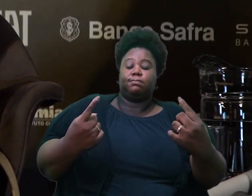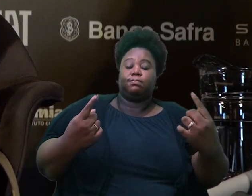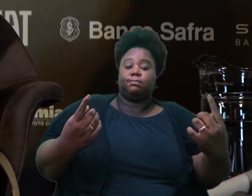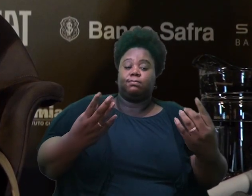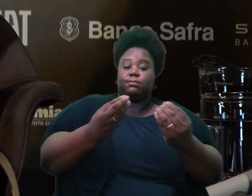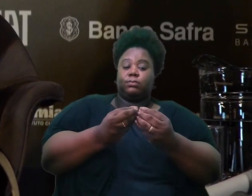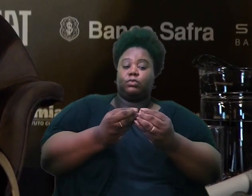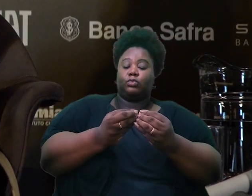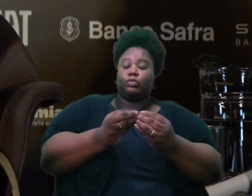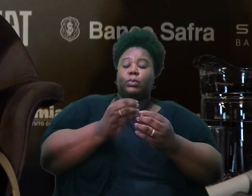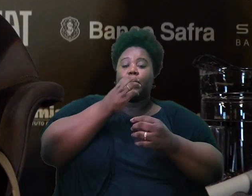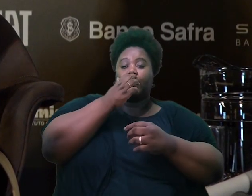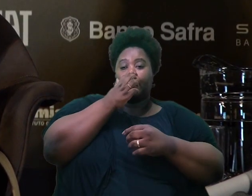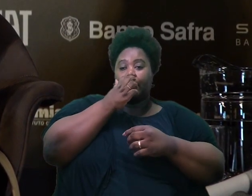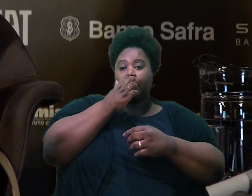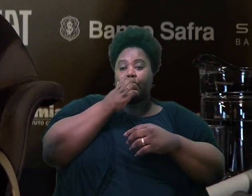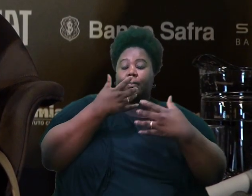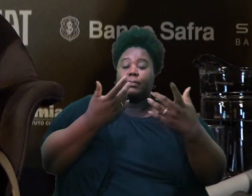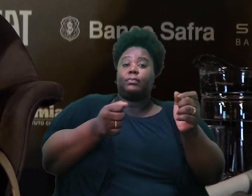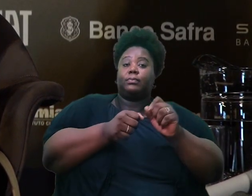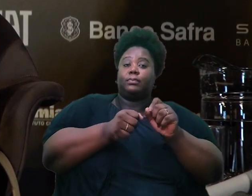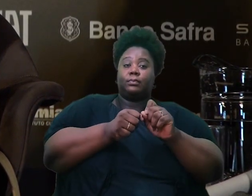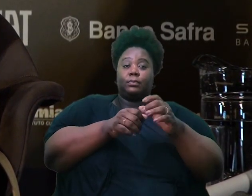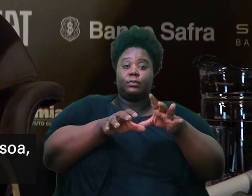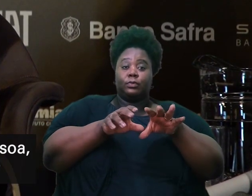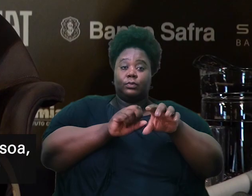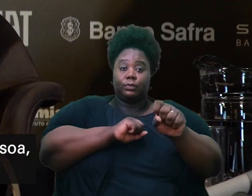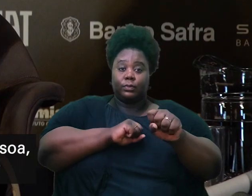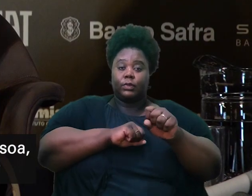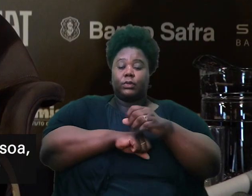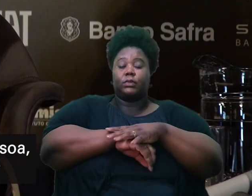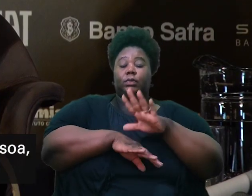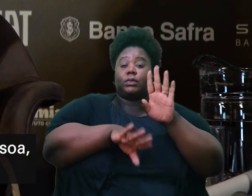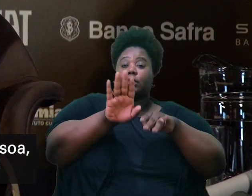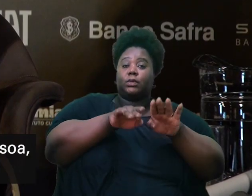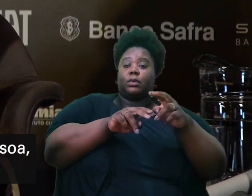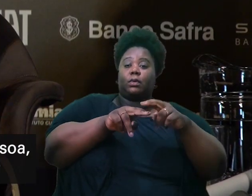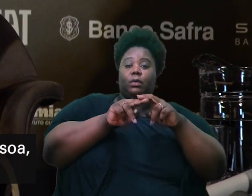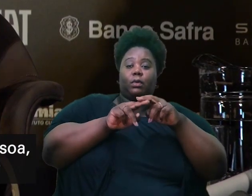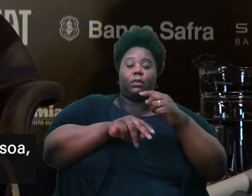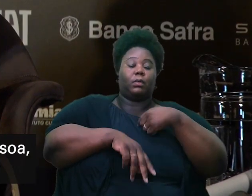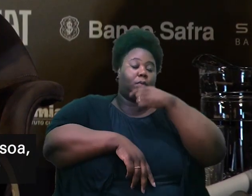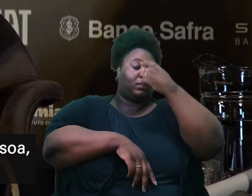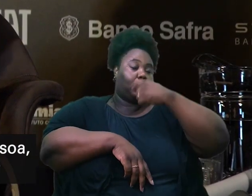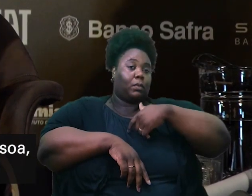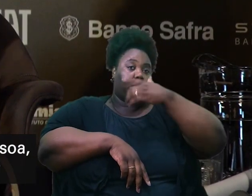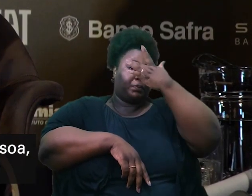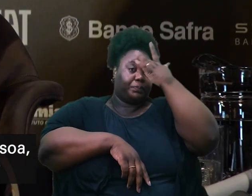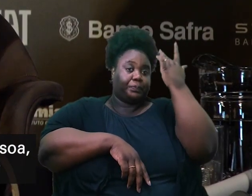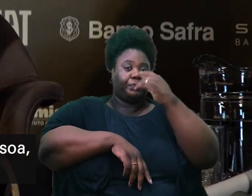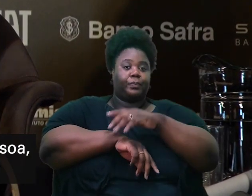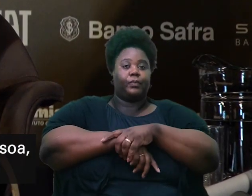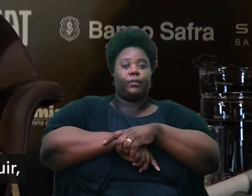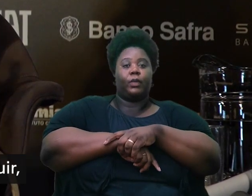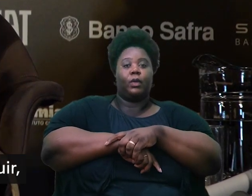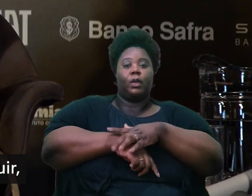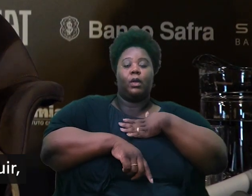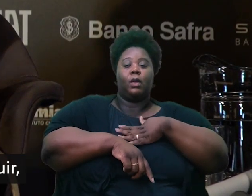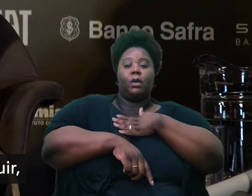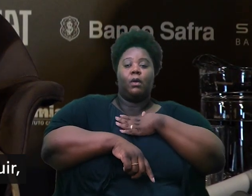né? E isso é o que me formou. Talvez por isso que eu seja uma pessoa, eu pelo menos que eu gosto de